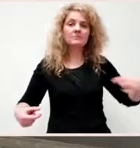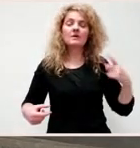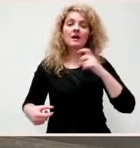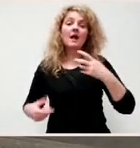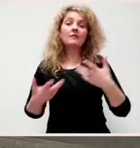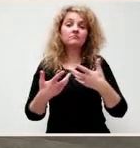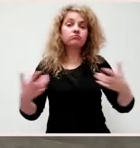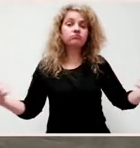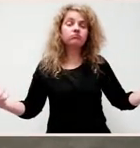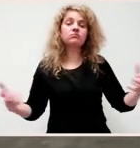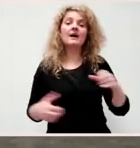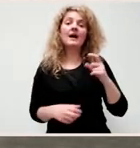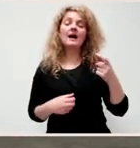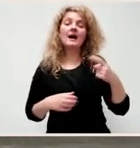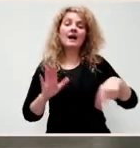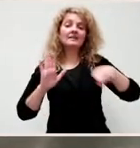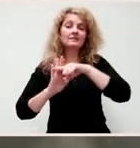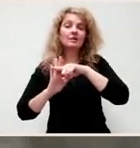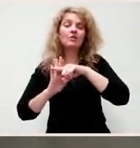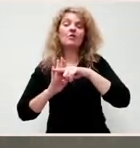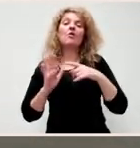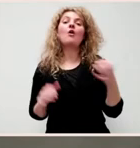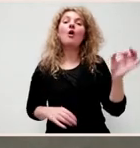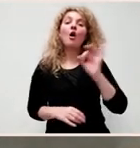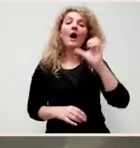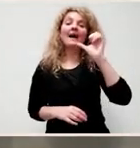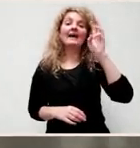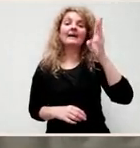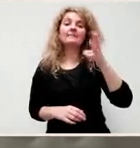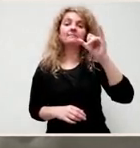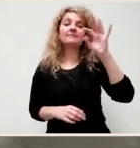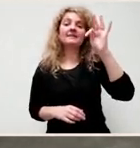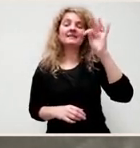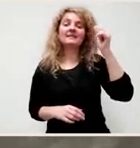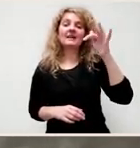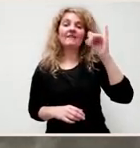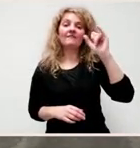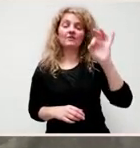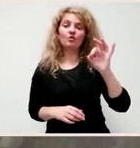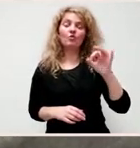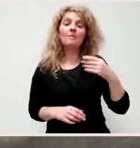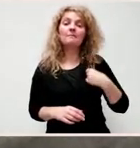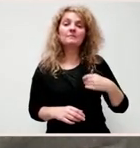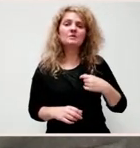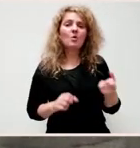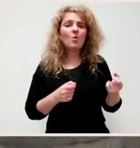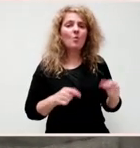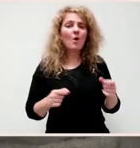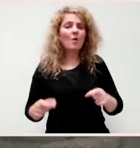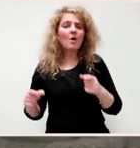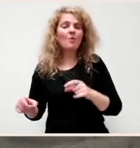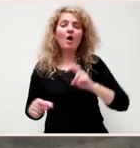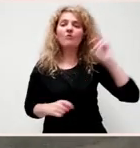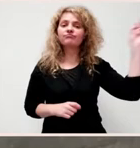aínda que non se conserva na súa totalidade, podemos reconstruir a partir de outros epitafios, porque seguían fórmulas sempre